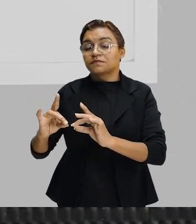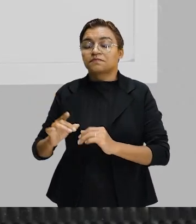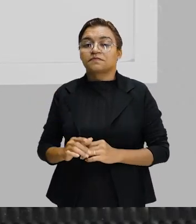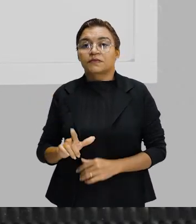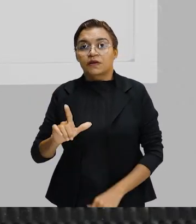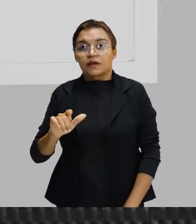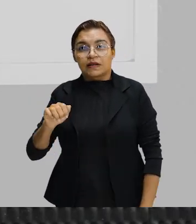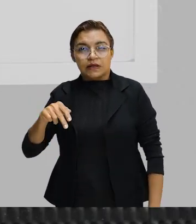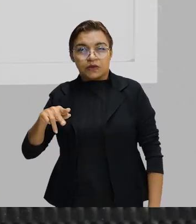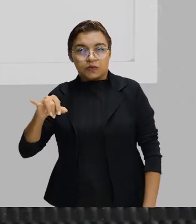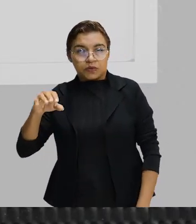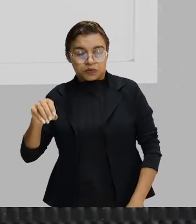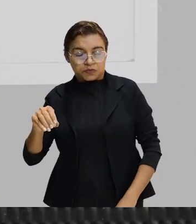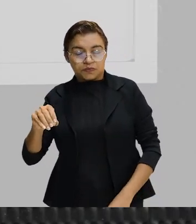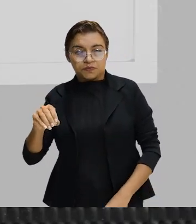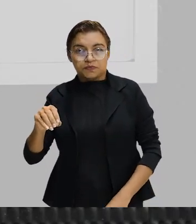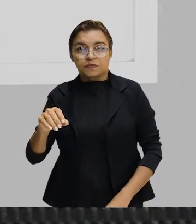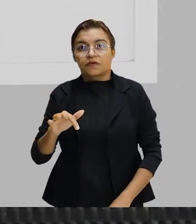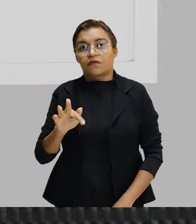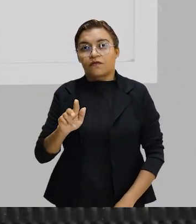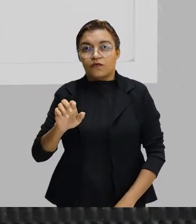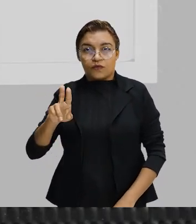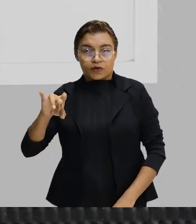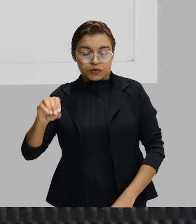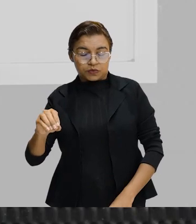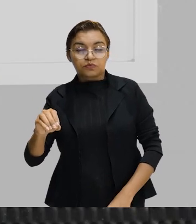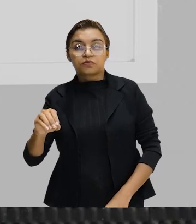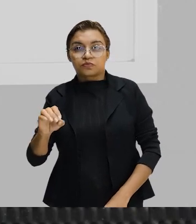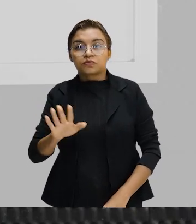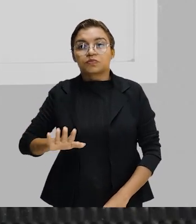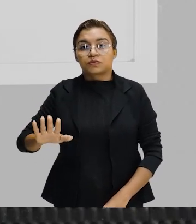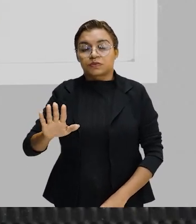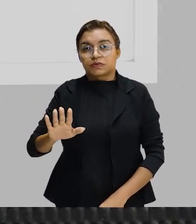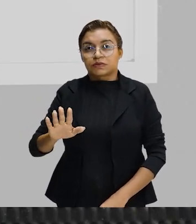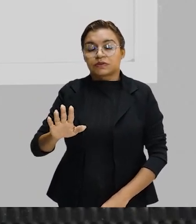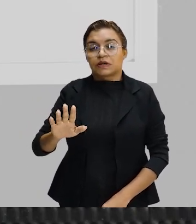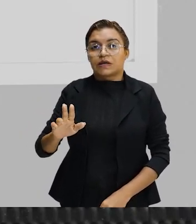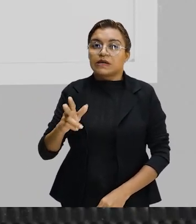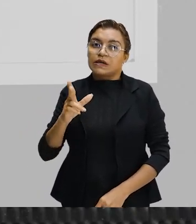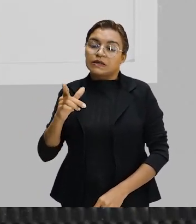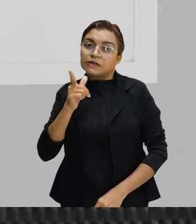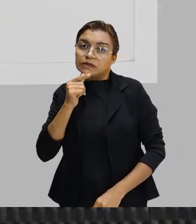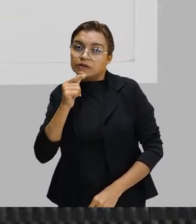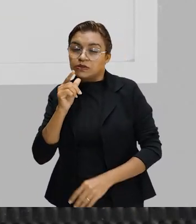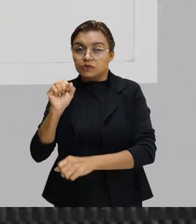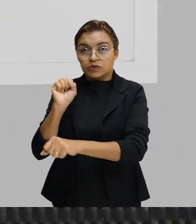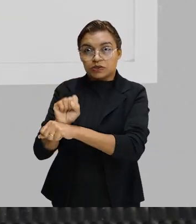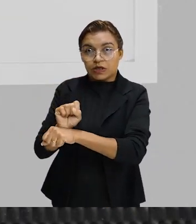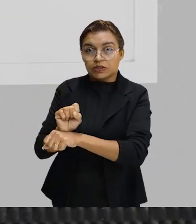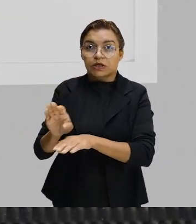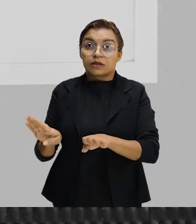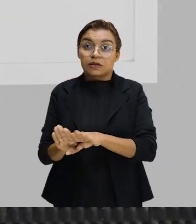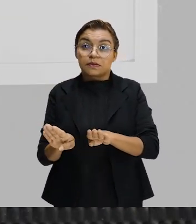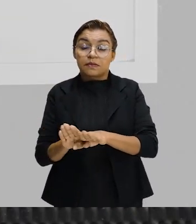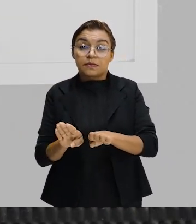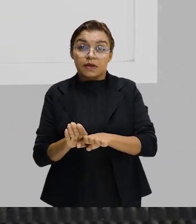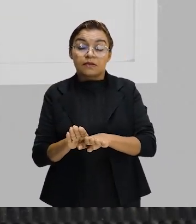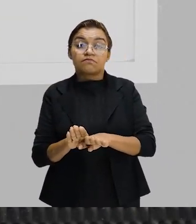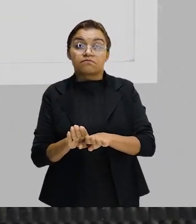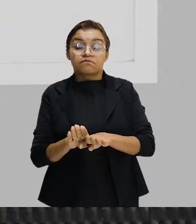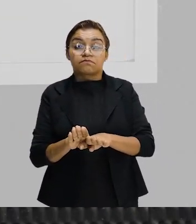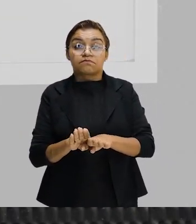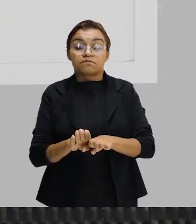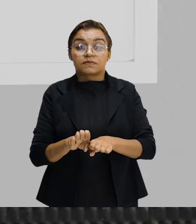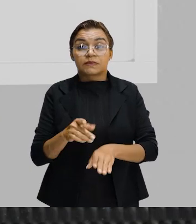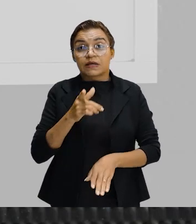Em especial o líquido, certo? Na parte que nós chamamos de hidrostática e hidrodinâmica, certo? Ok? Então nós